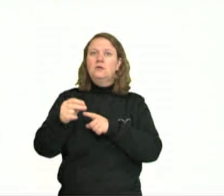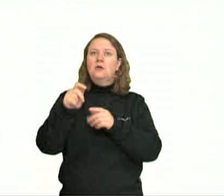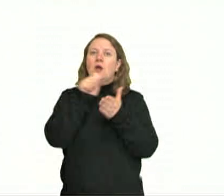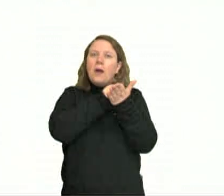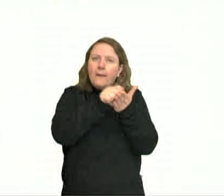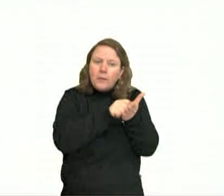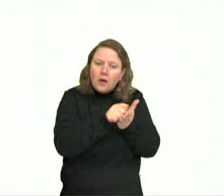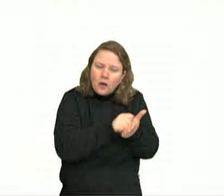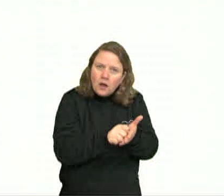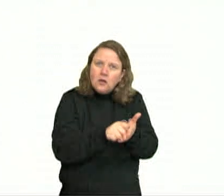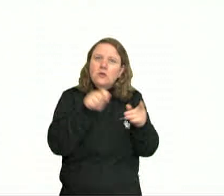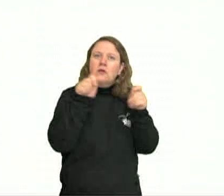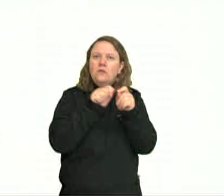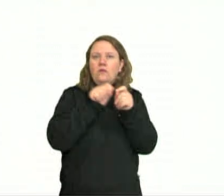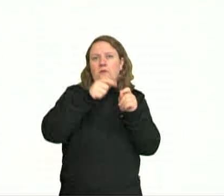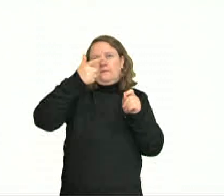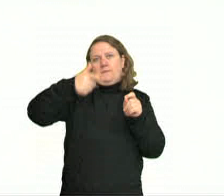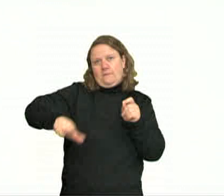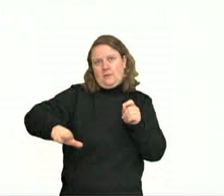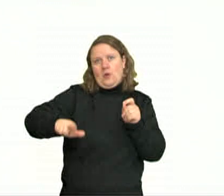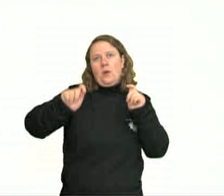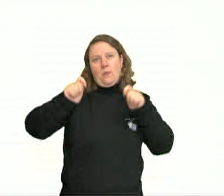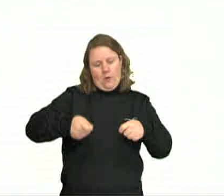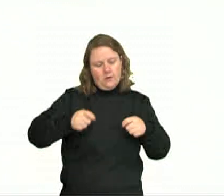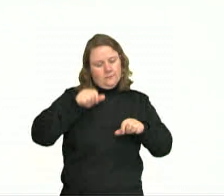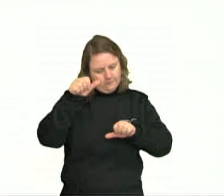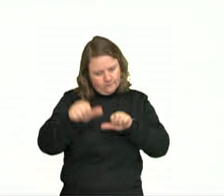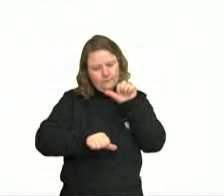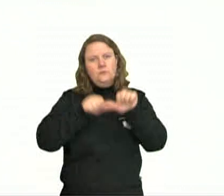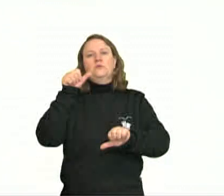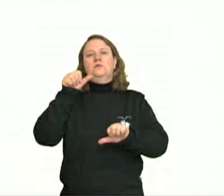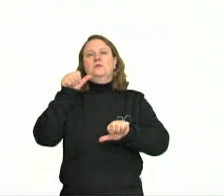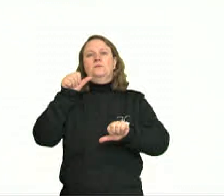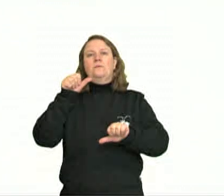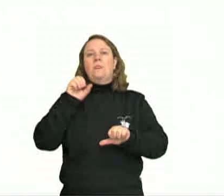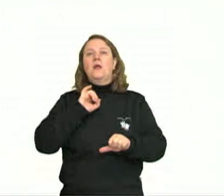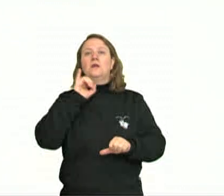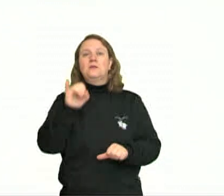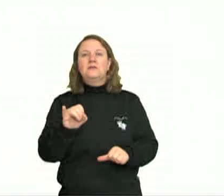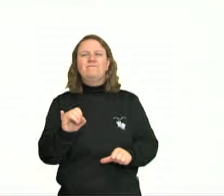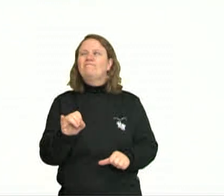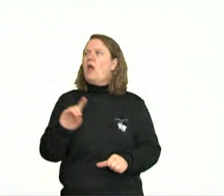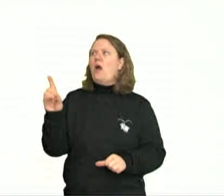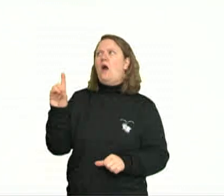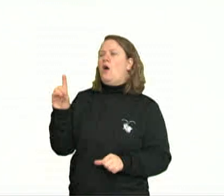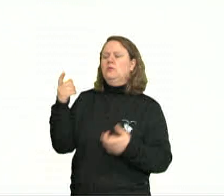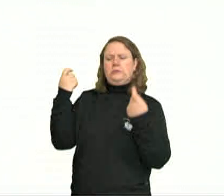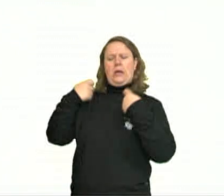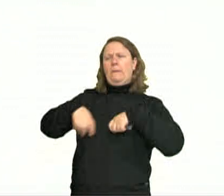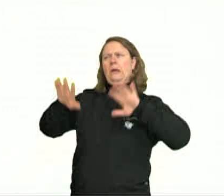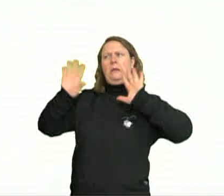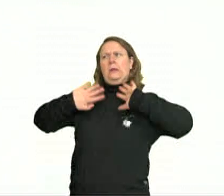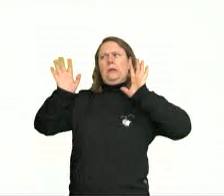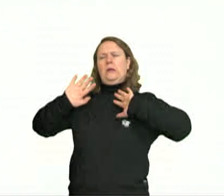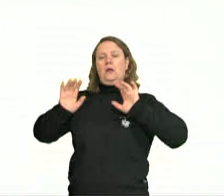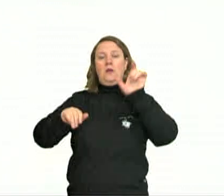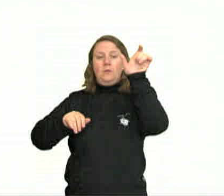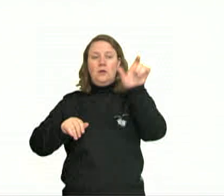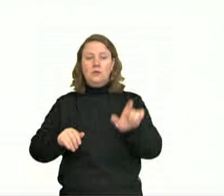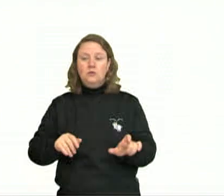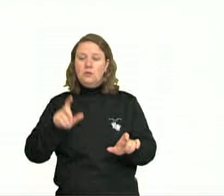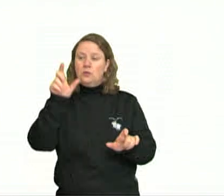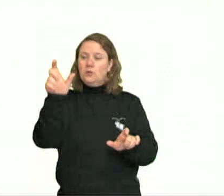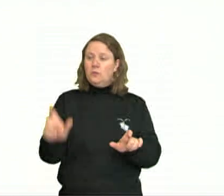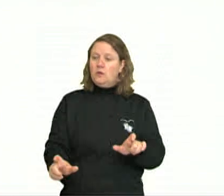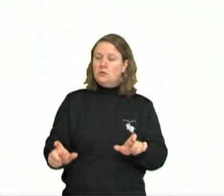ele recupera seu desafio para usar depois. Se for negado esta revisão, o adversário ganha